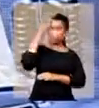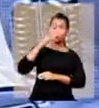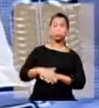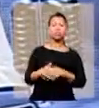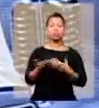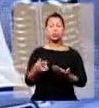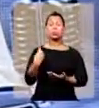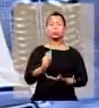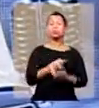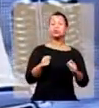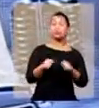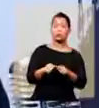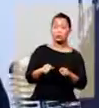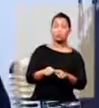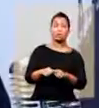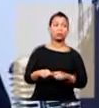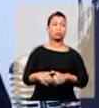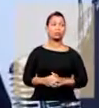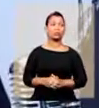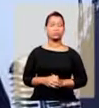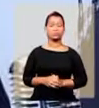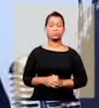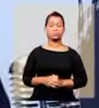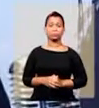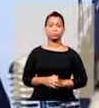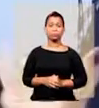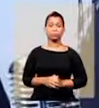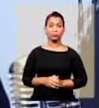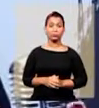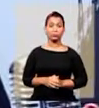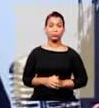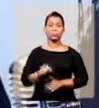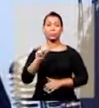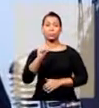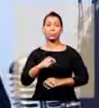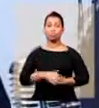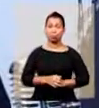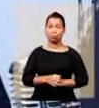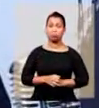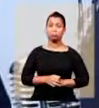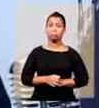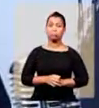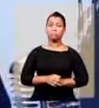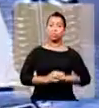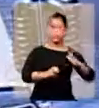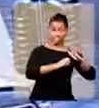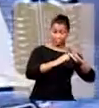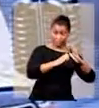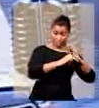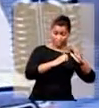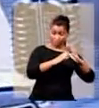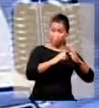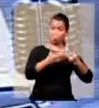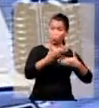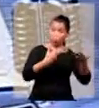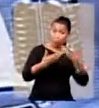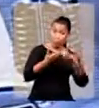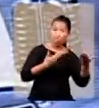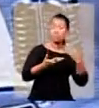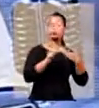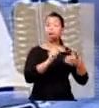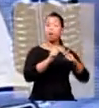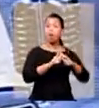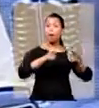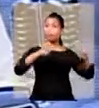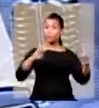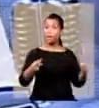a interlocução com essas empresas no sentido de ampliar essas vagas, né? Temos uma parceria